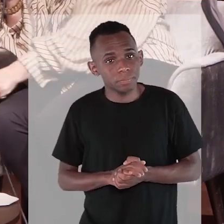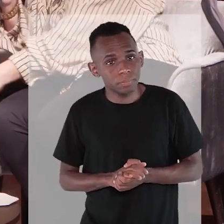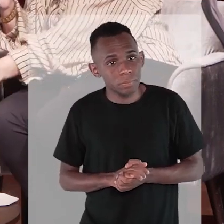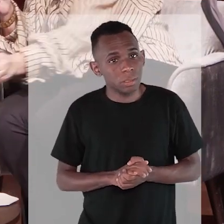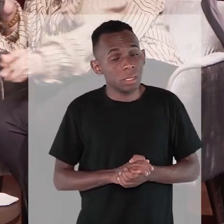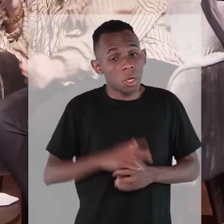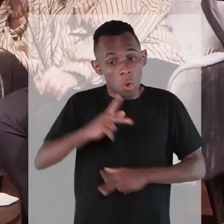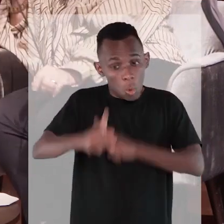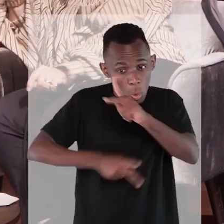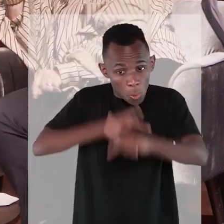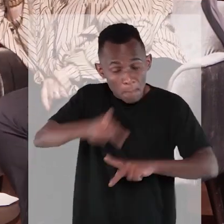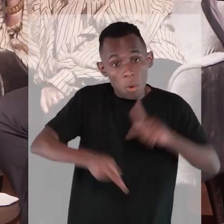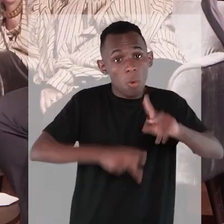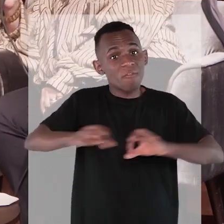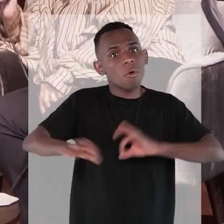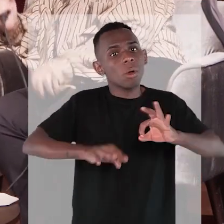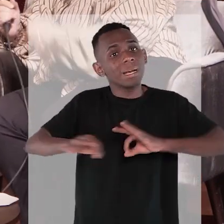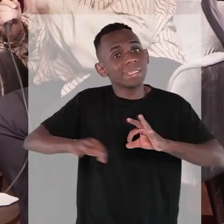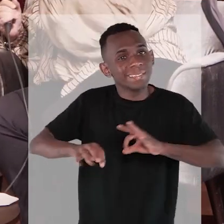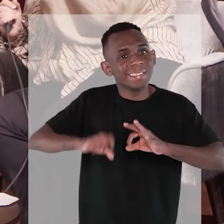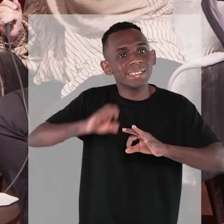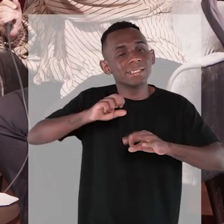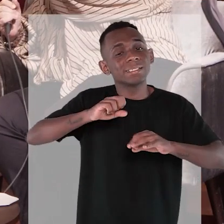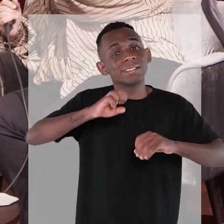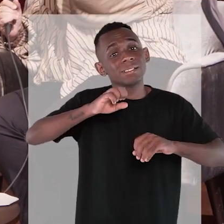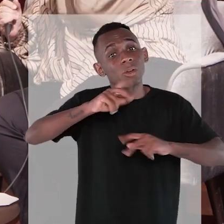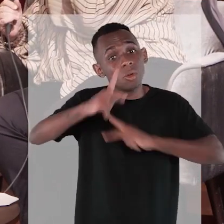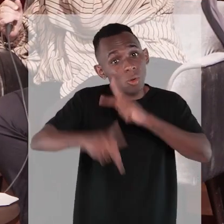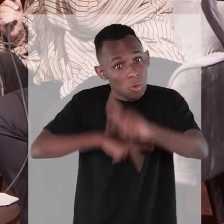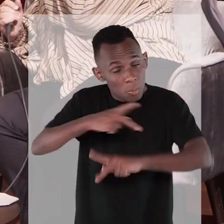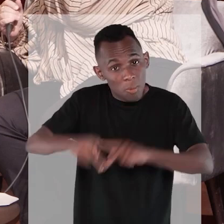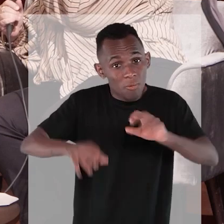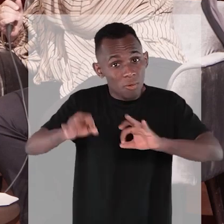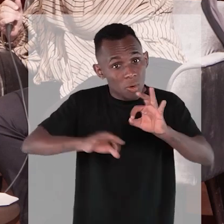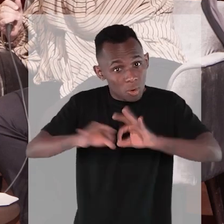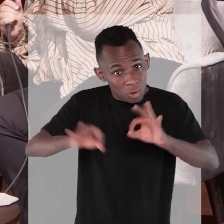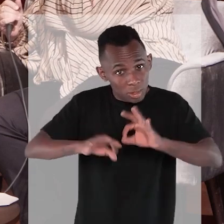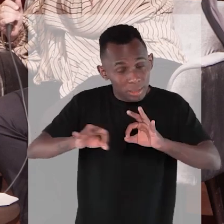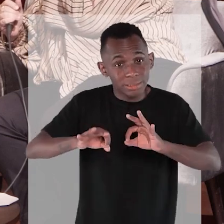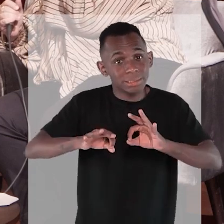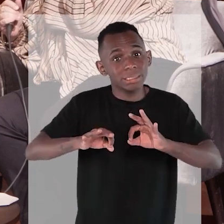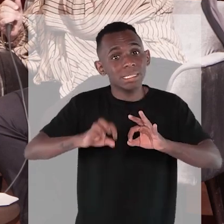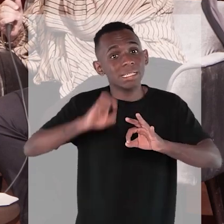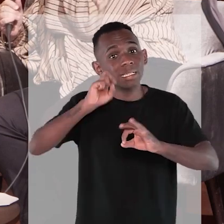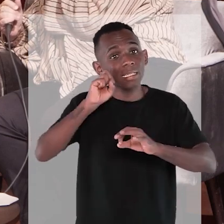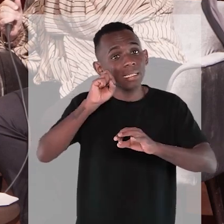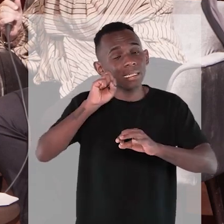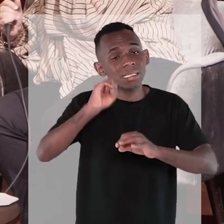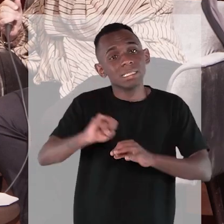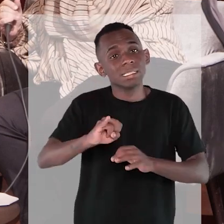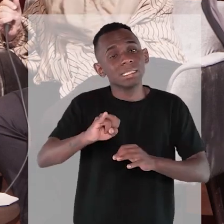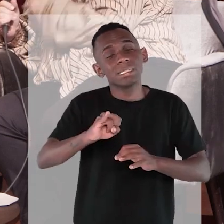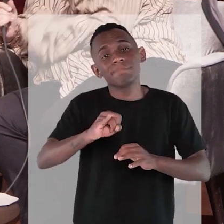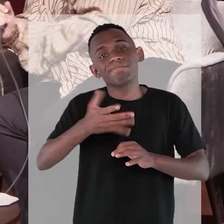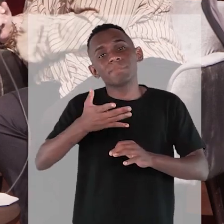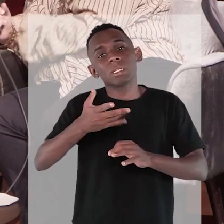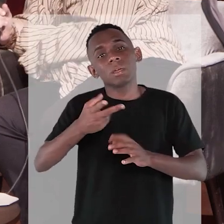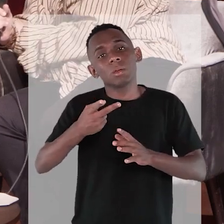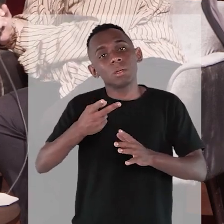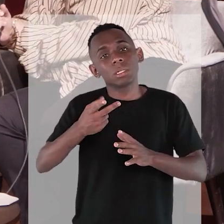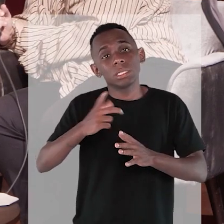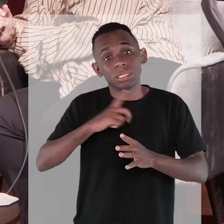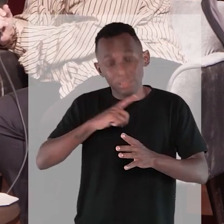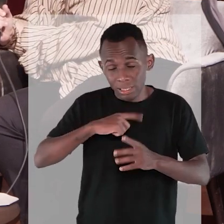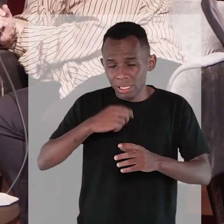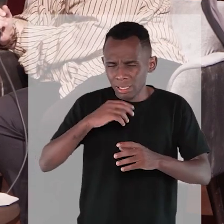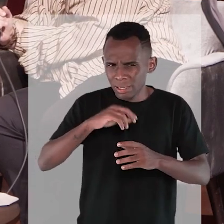Massa organizada. A massa só se organiza, a massa ela é necessariamente amorfa. Né? Ela se organiza, tem